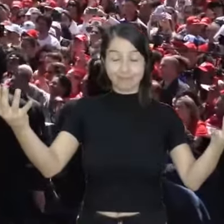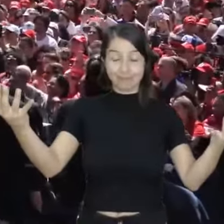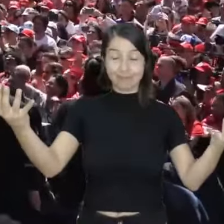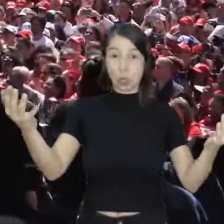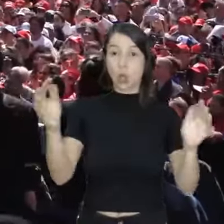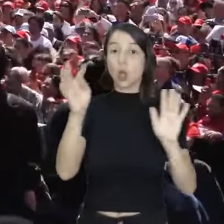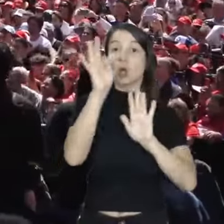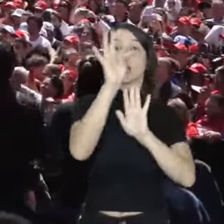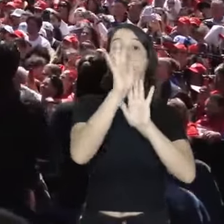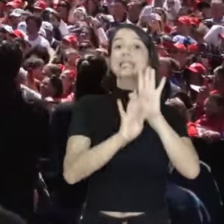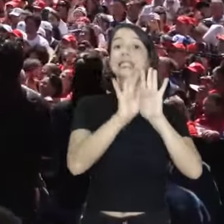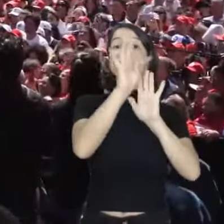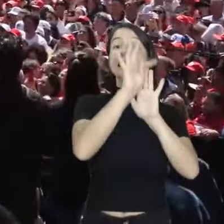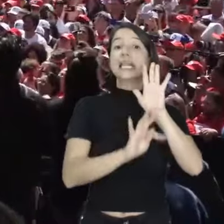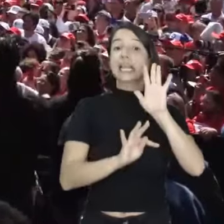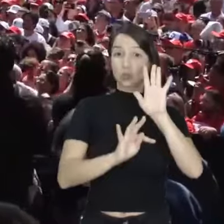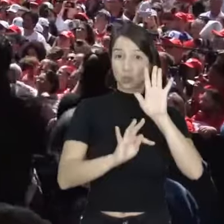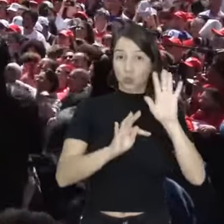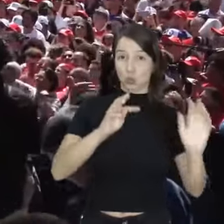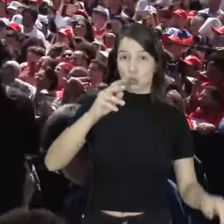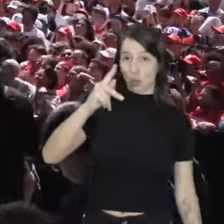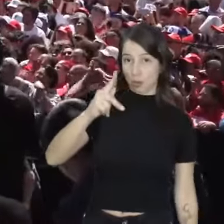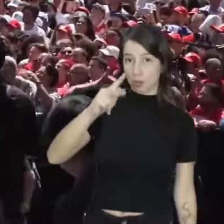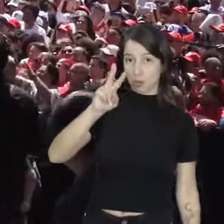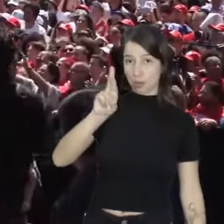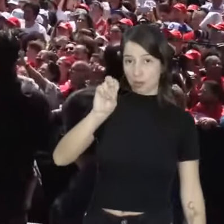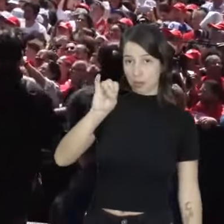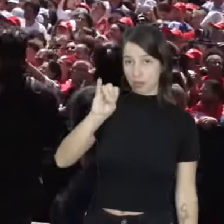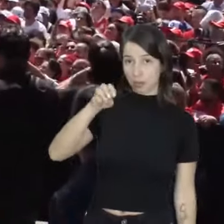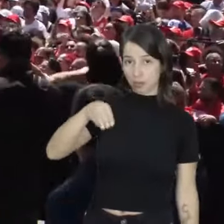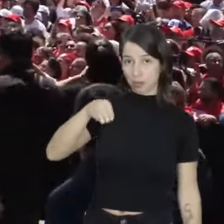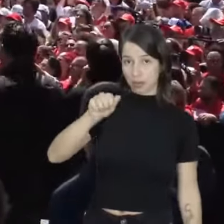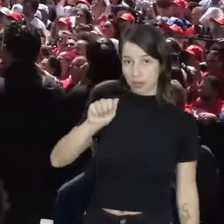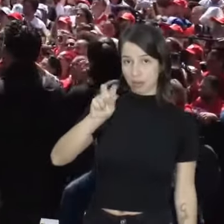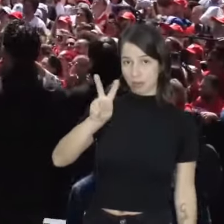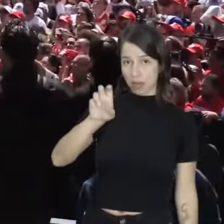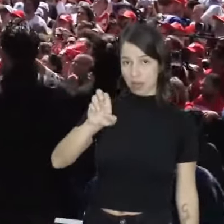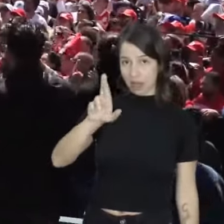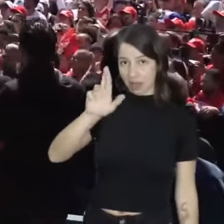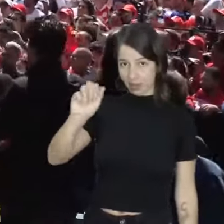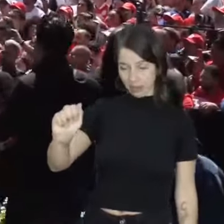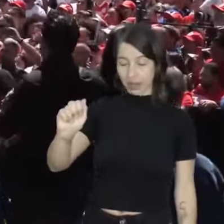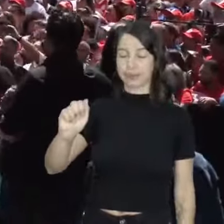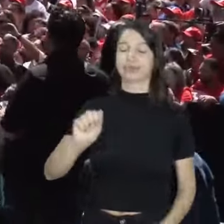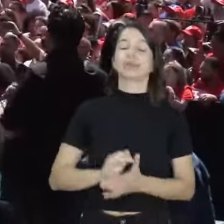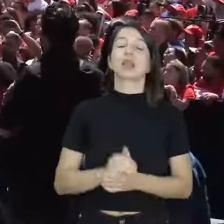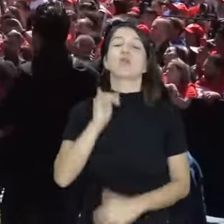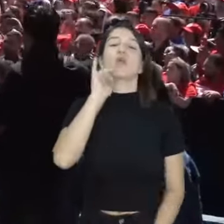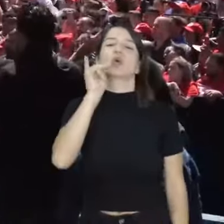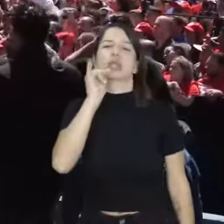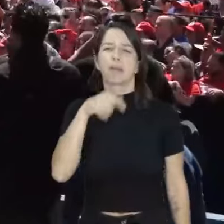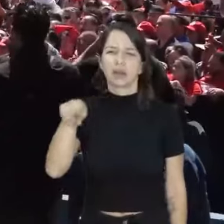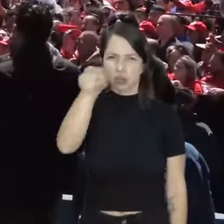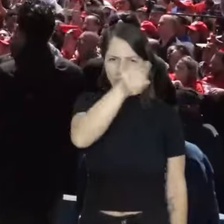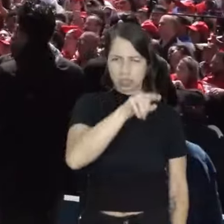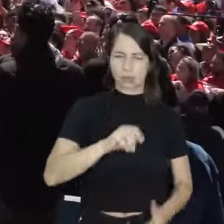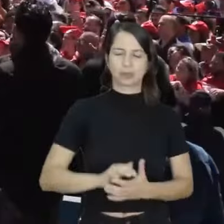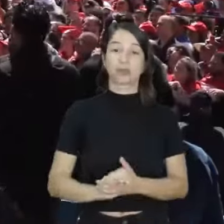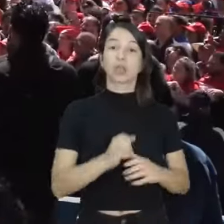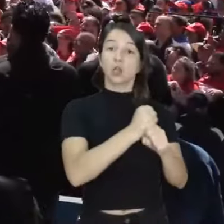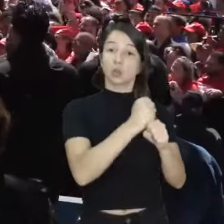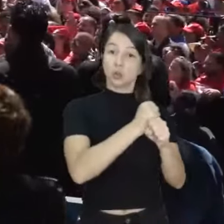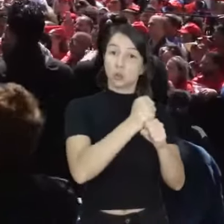Em 82, eu estava fazendo um comício numa cidade chamada Catanduva, em São Paulo. E naquele tempo a gente tinha